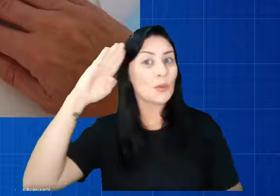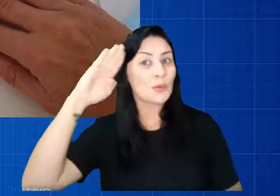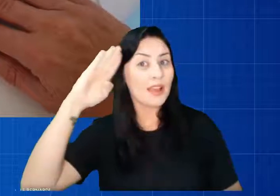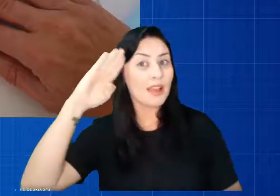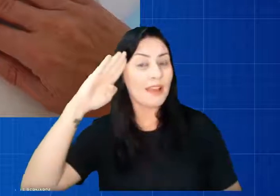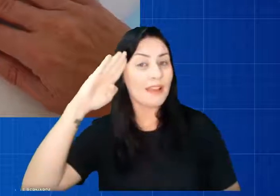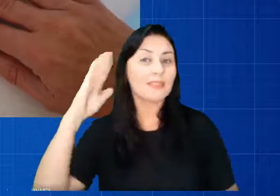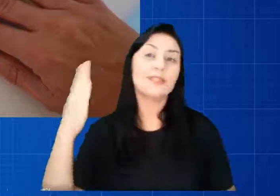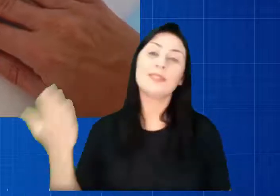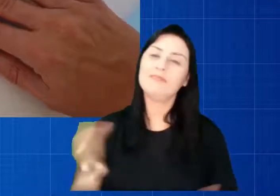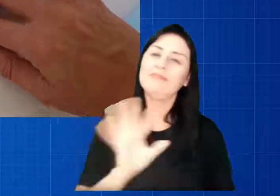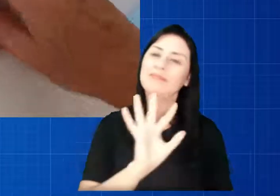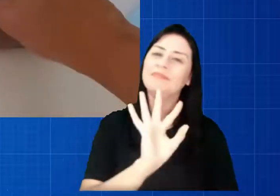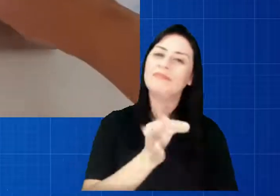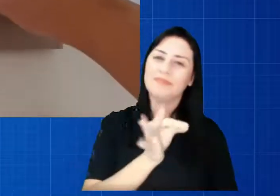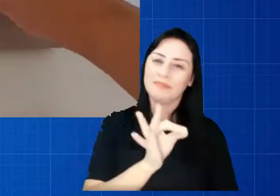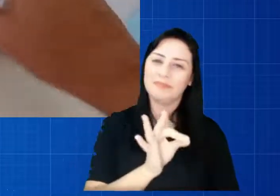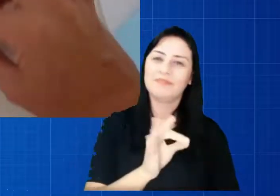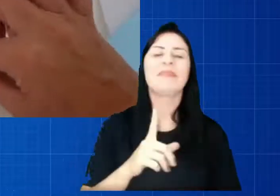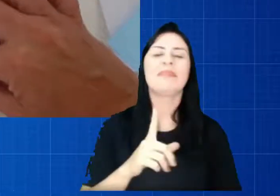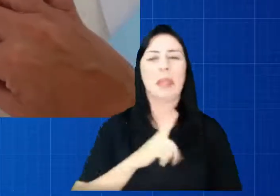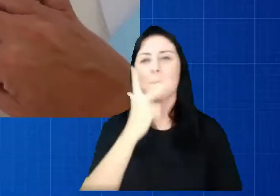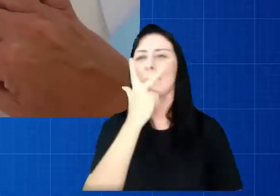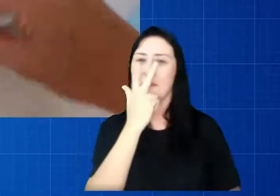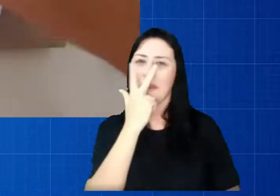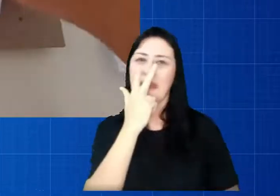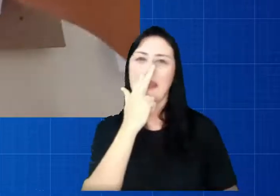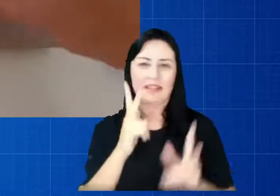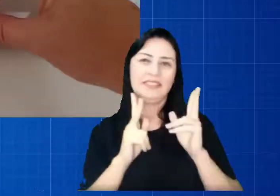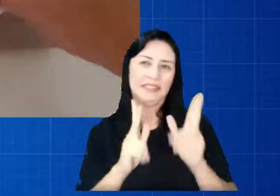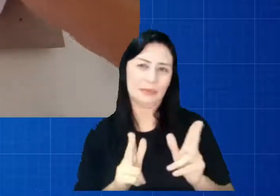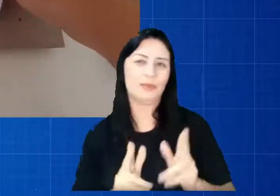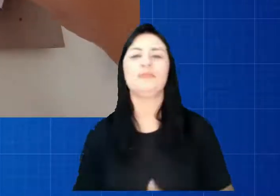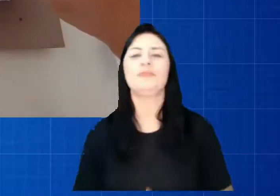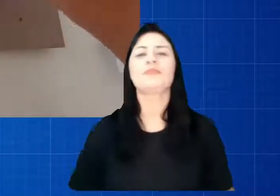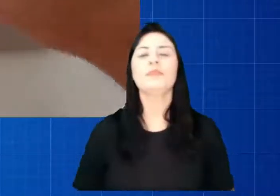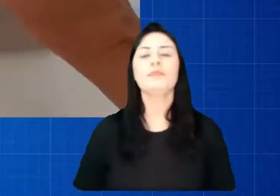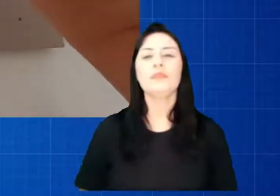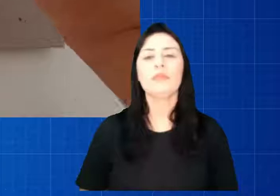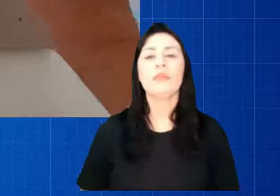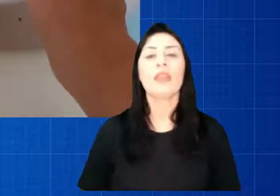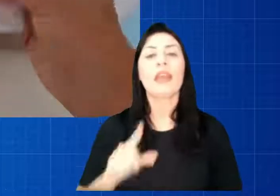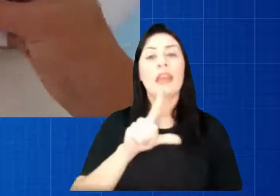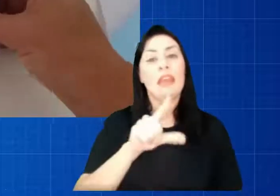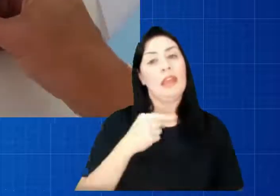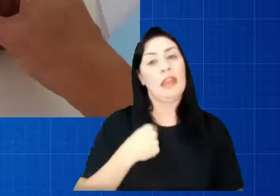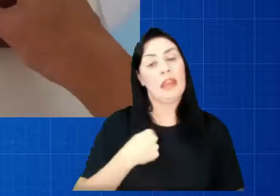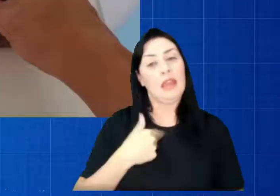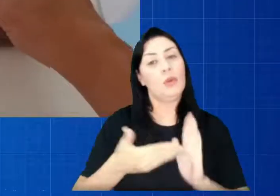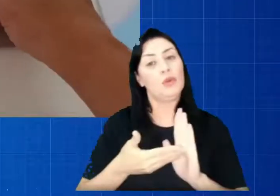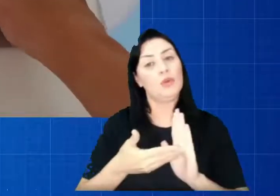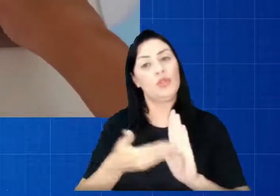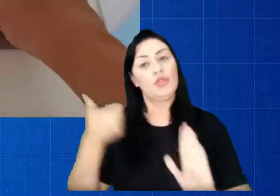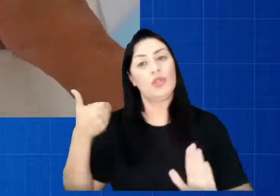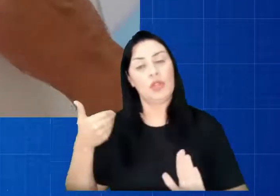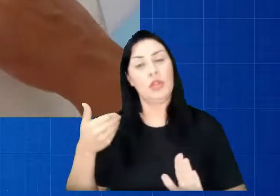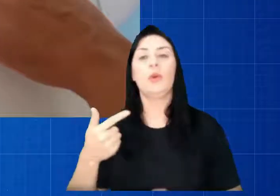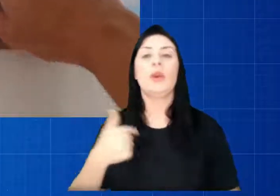é uma figura muito parecida. A partir do momento que eu retiro esta aba, eu já consigo ter em minhas